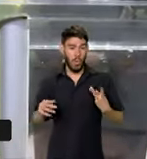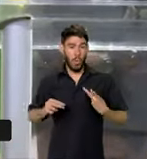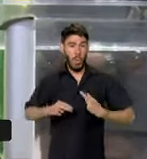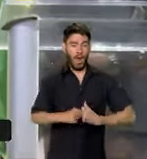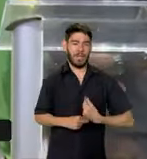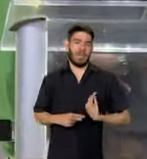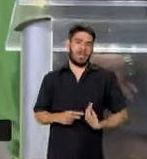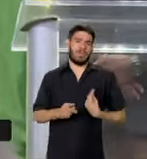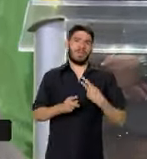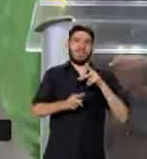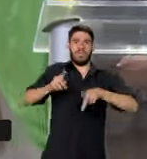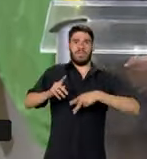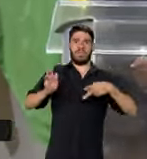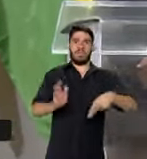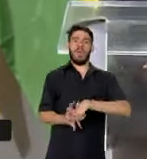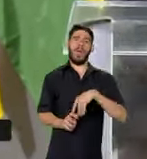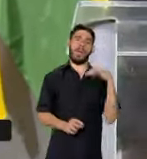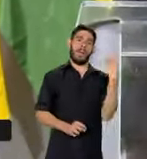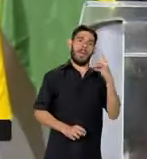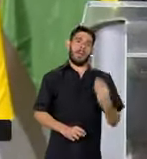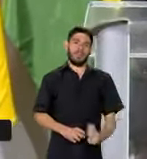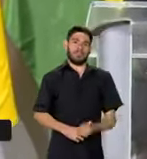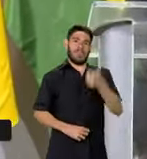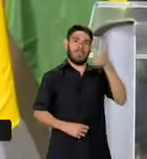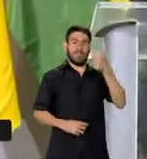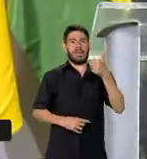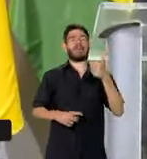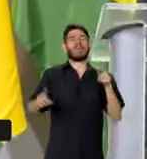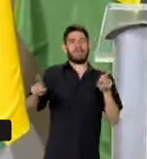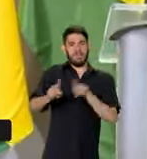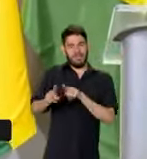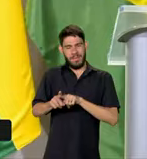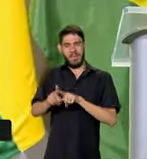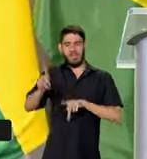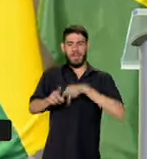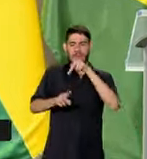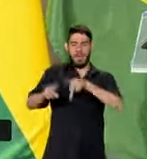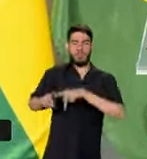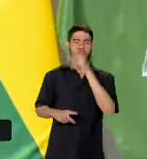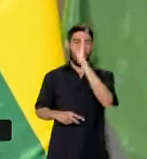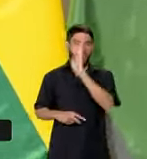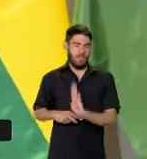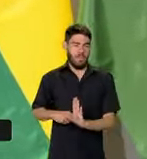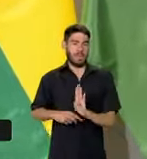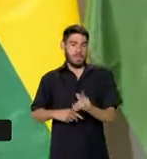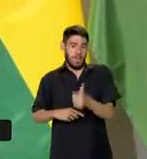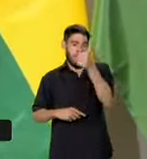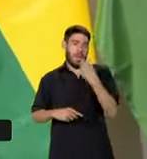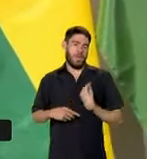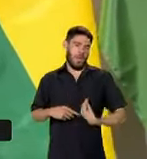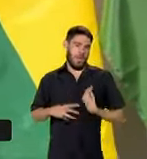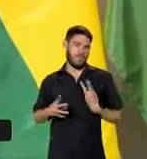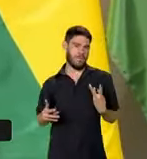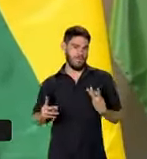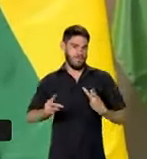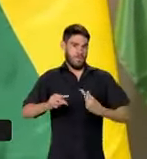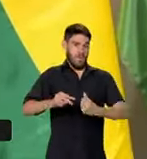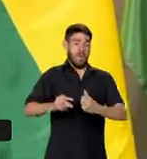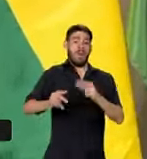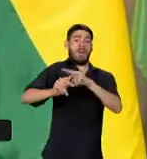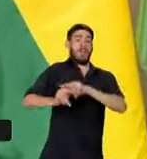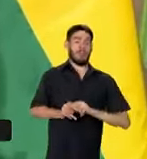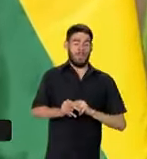de vida do povo da Bolivia e melhorar a qualidade de vida do povo do Brasil. É por isso